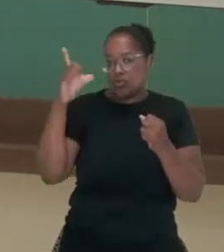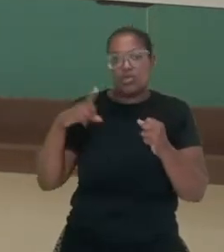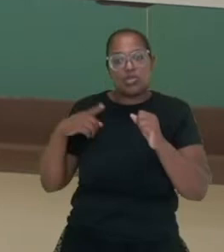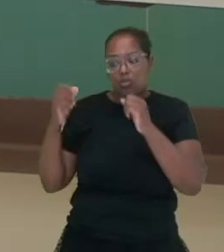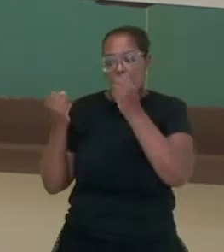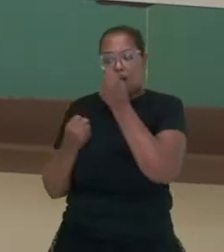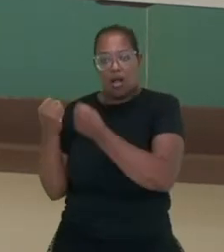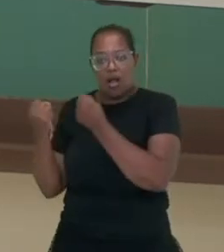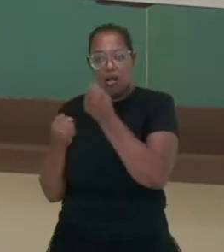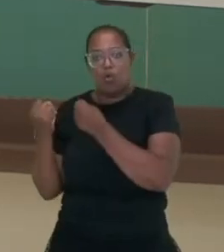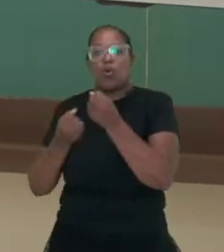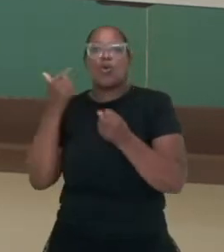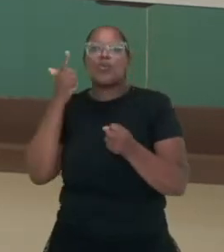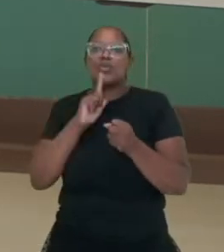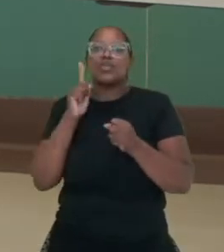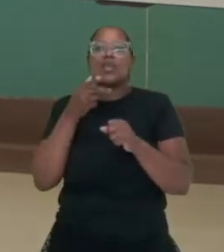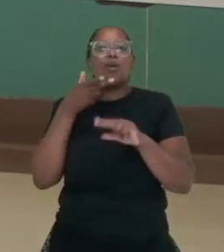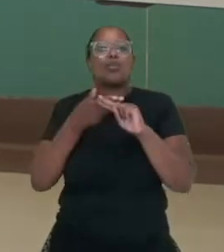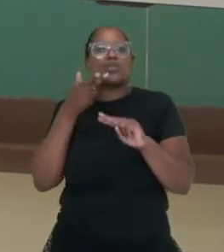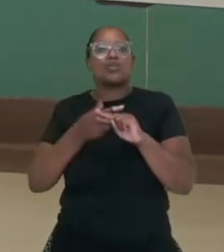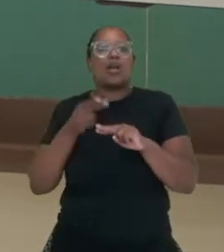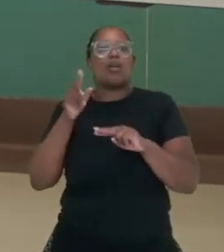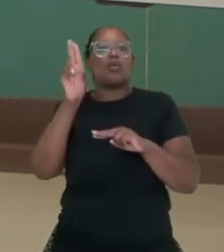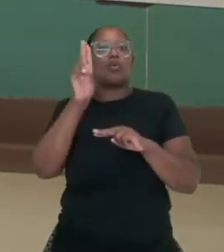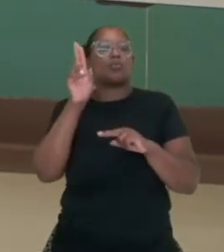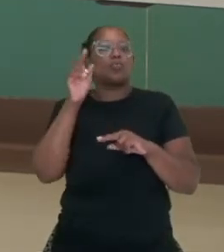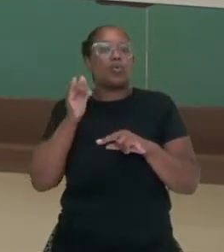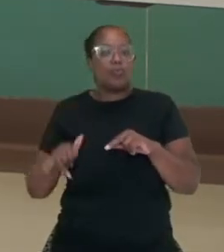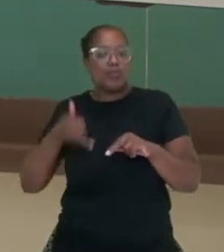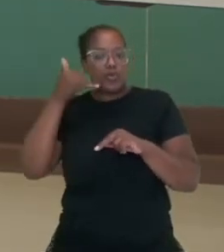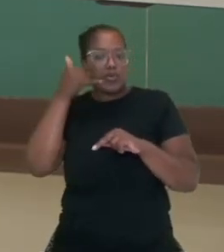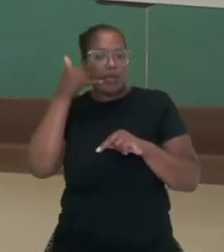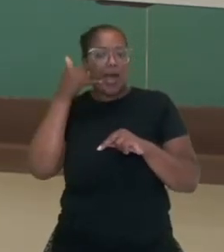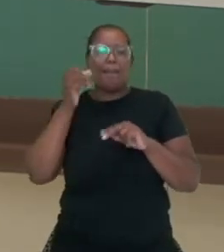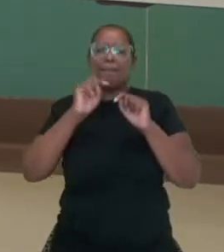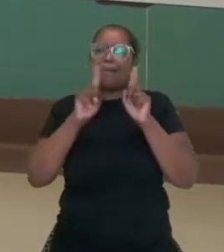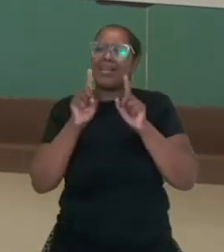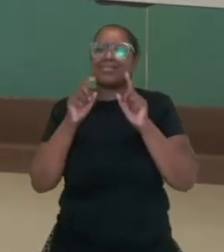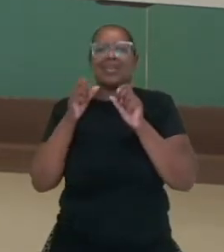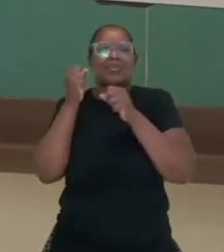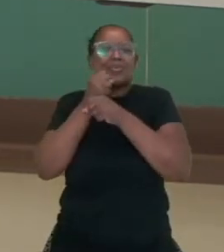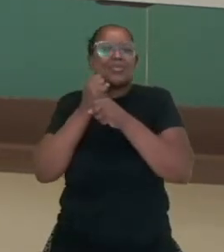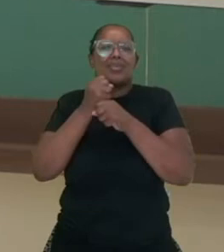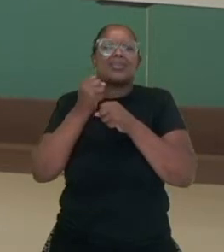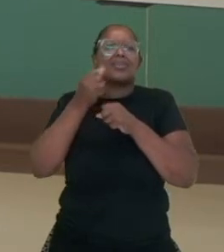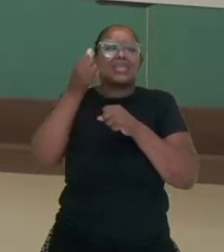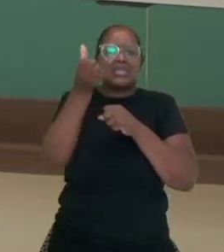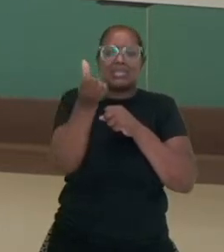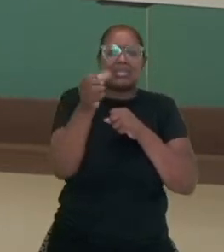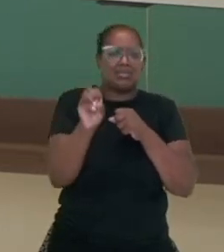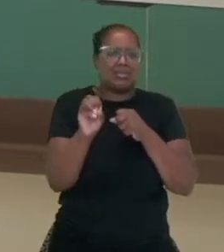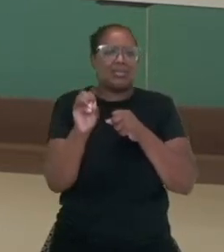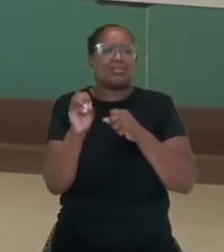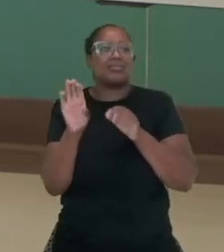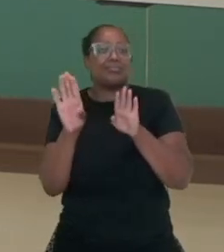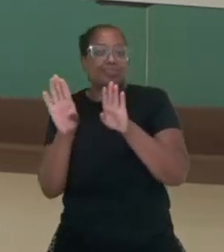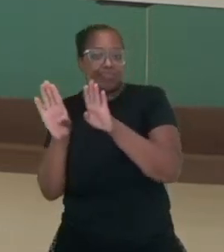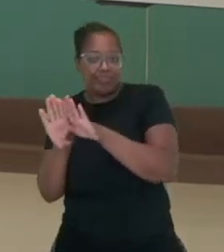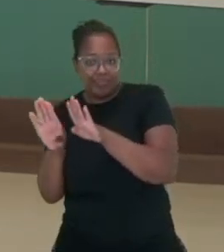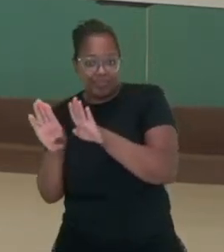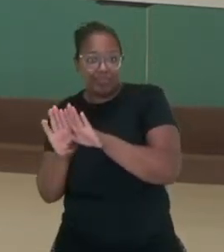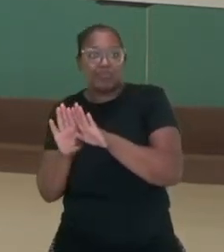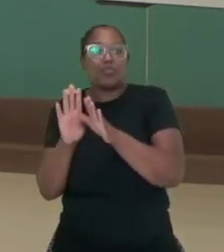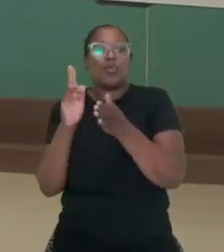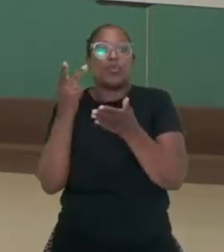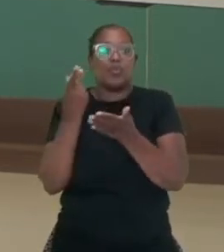ligações de dentro do seu carro, tá? Então, isso aconteceu lá na década de 60. Um erro que